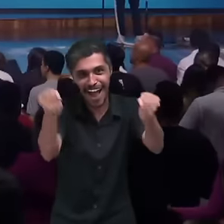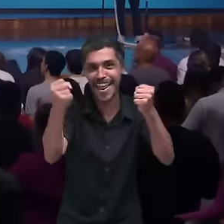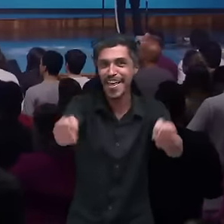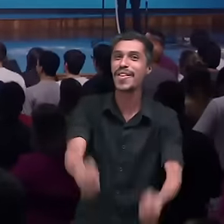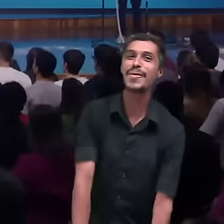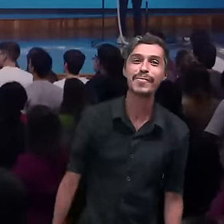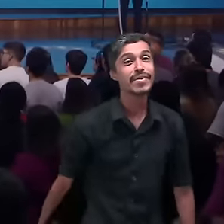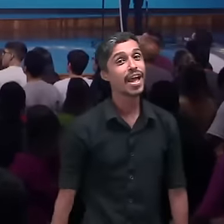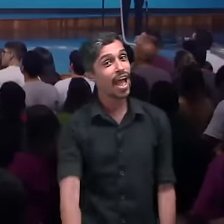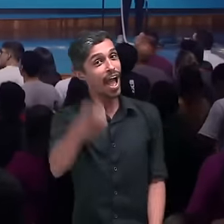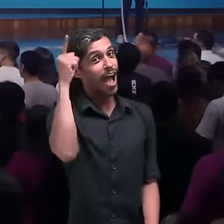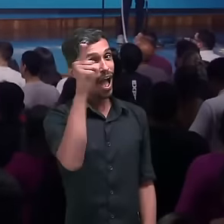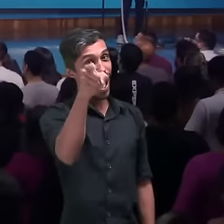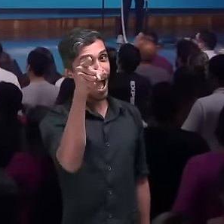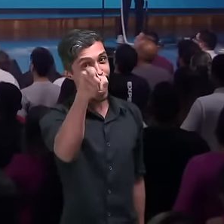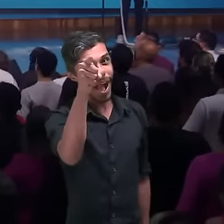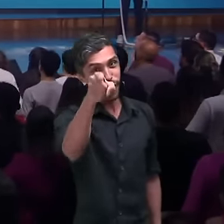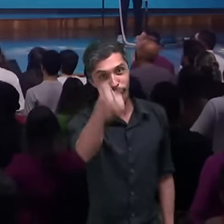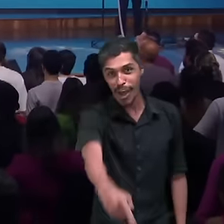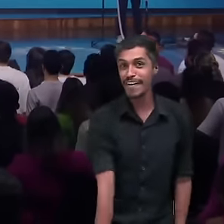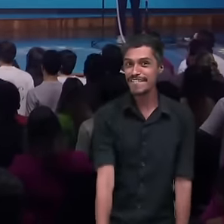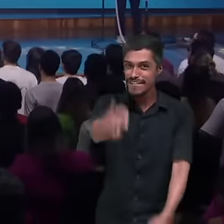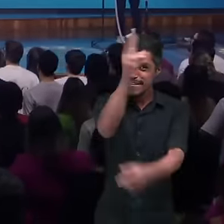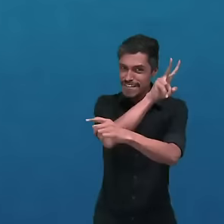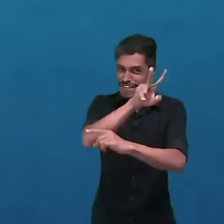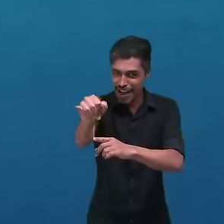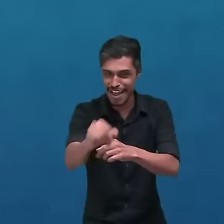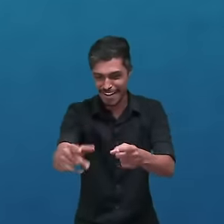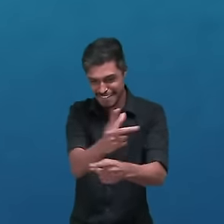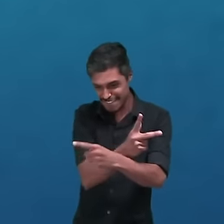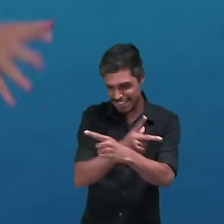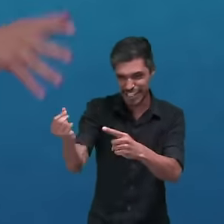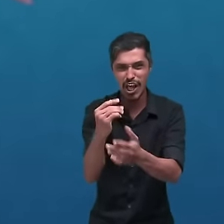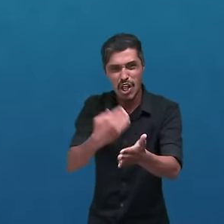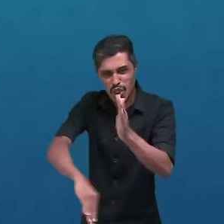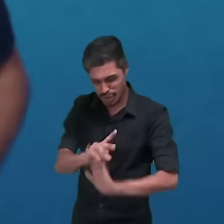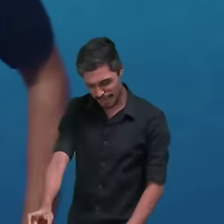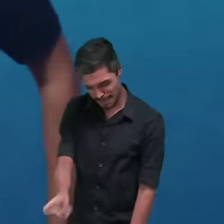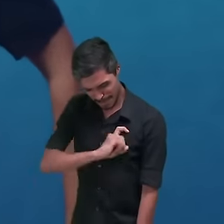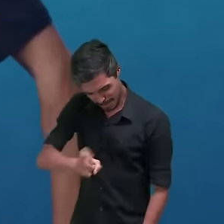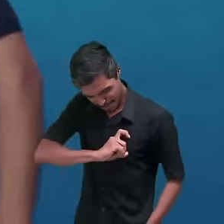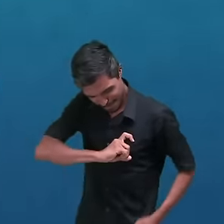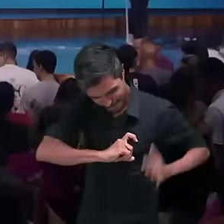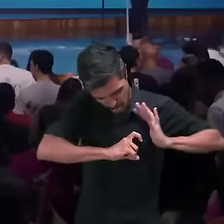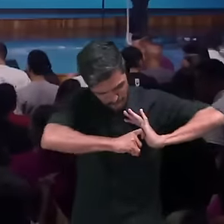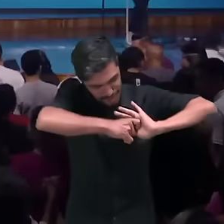Agora vem Pentecostal. Você vai vencer essa frieza espiritual hoje.